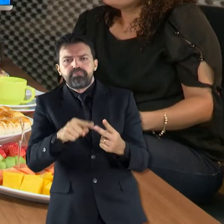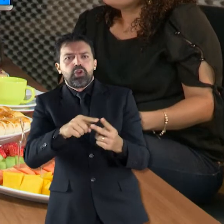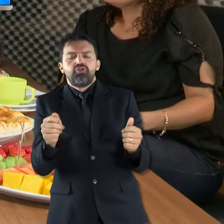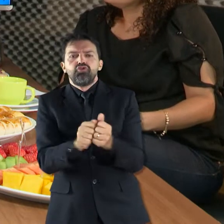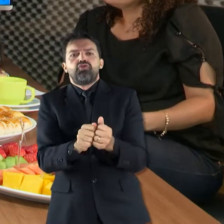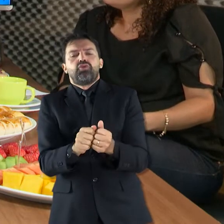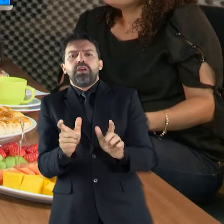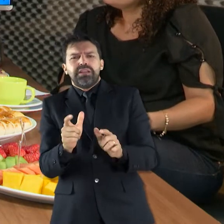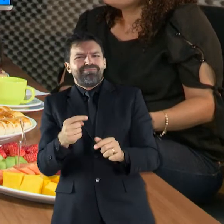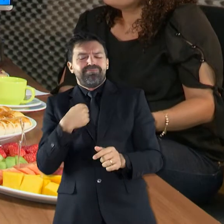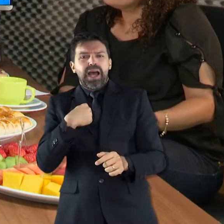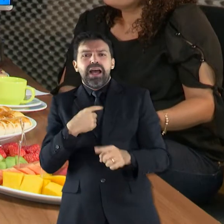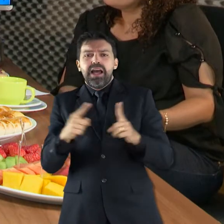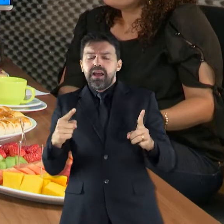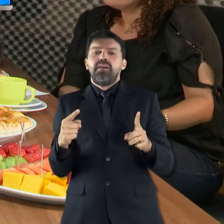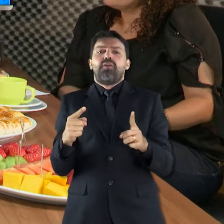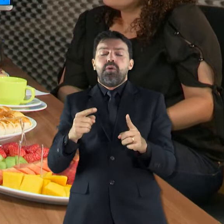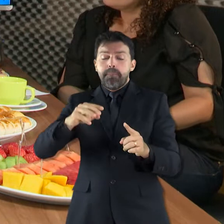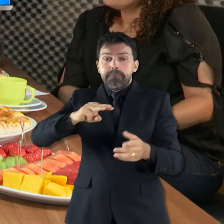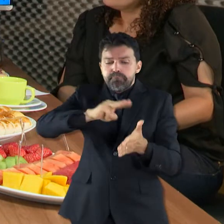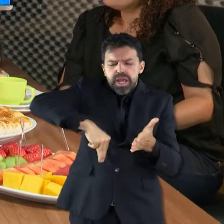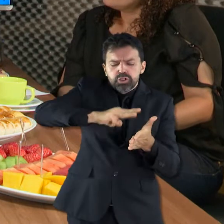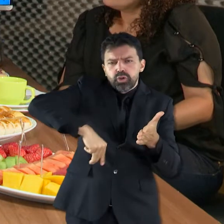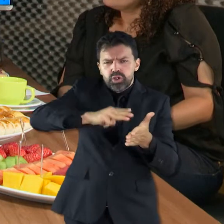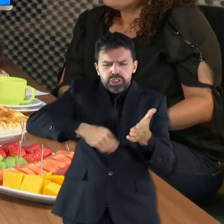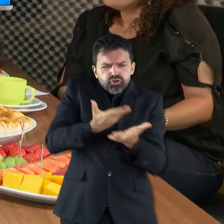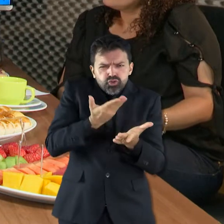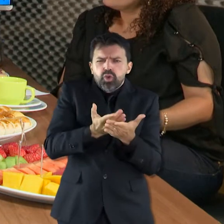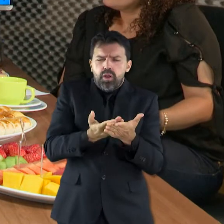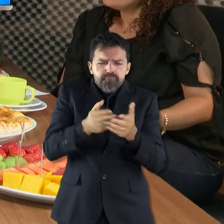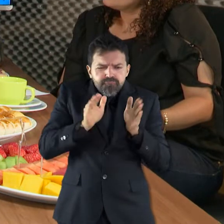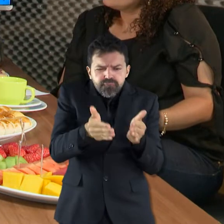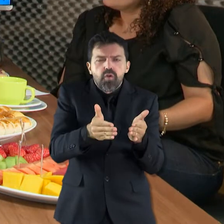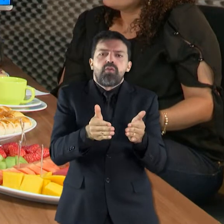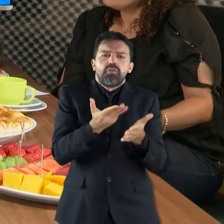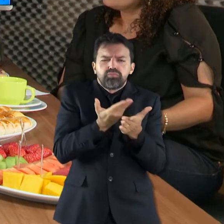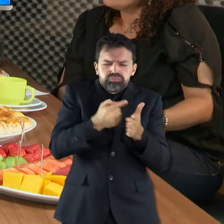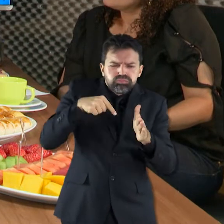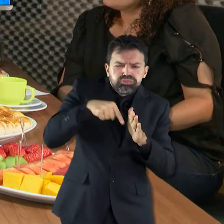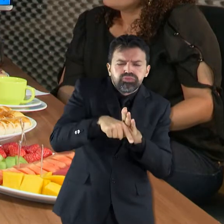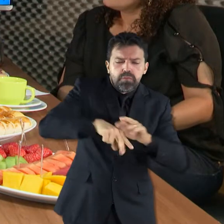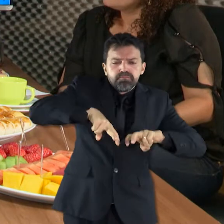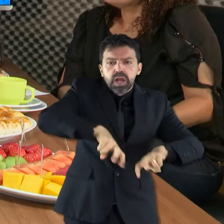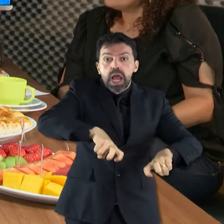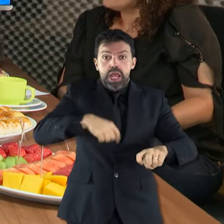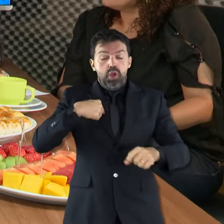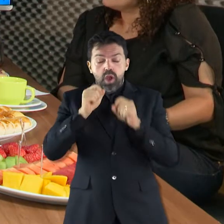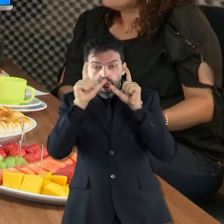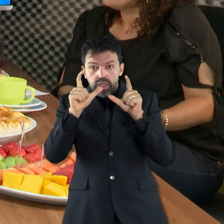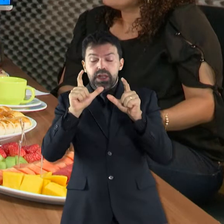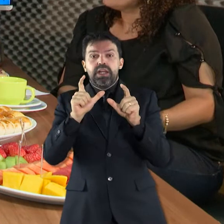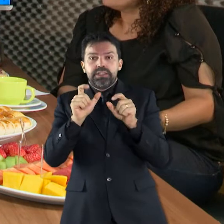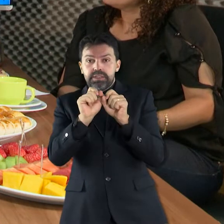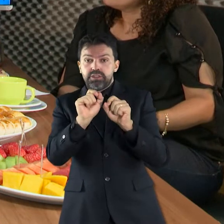para estudar. Então eu montei uma metodologia de estudo e fui seguindo. Aí, por exemplo, eu acordava de manhã, meia hora mais